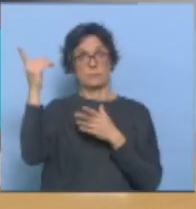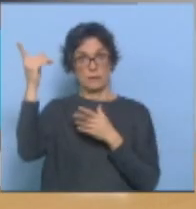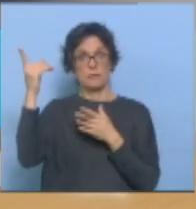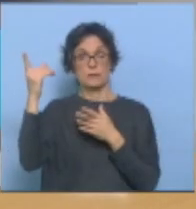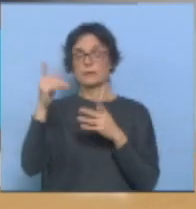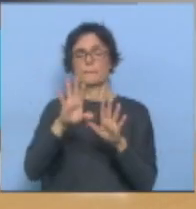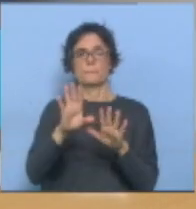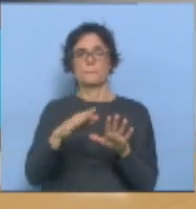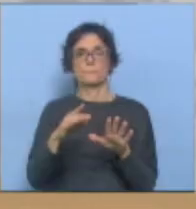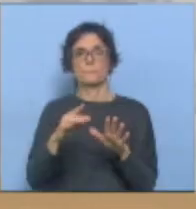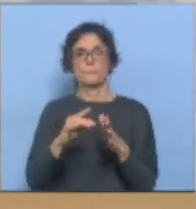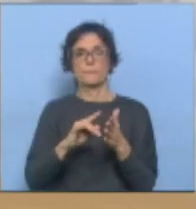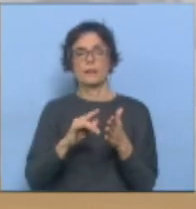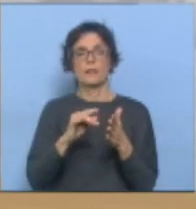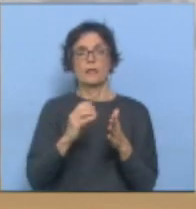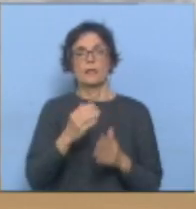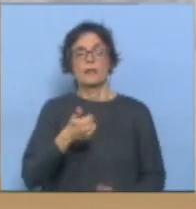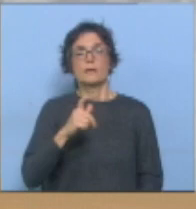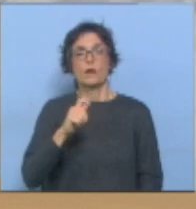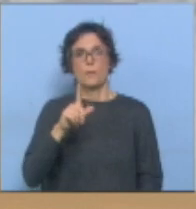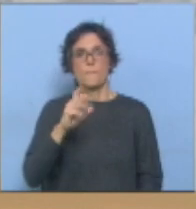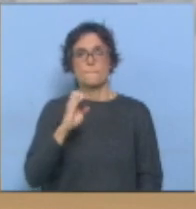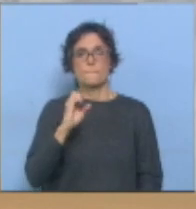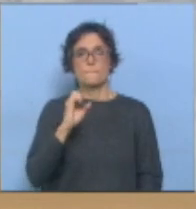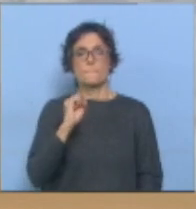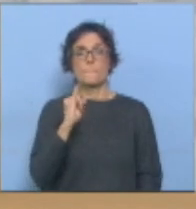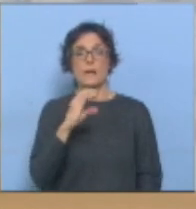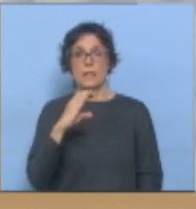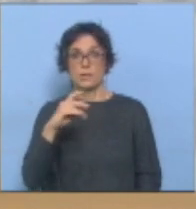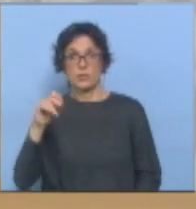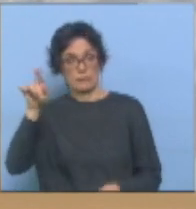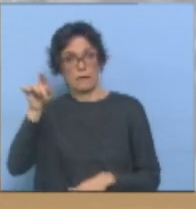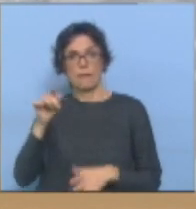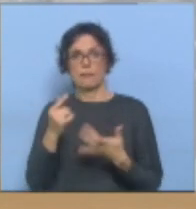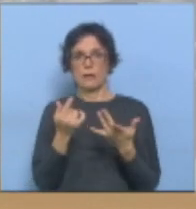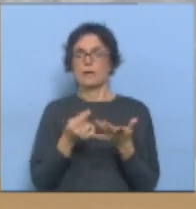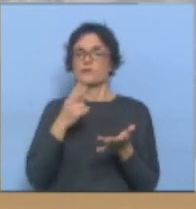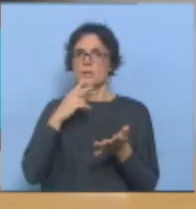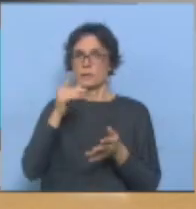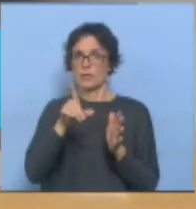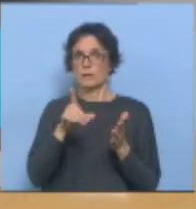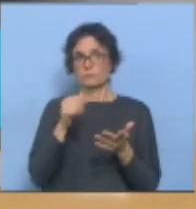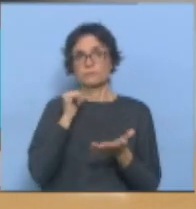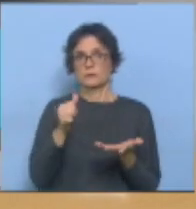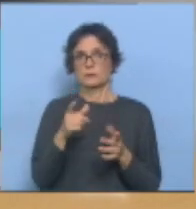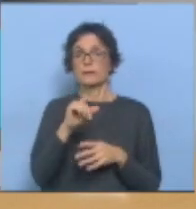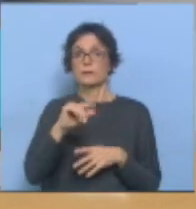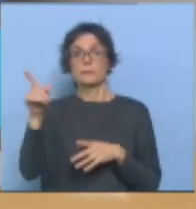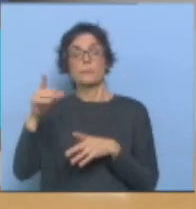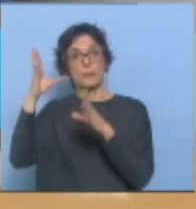para crianças e com aquela possibilidade agora também de, enfim, podermos comprar a morte numa farmácia, não é? Isso passa-se na Holanda, não é? Na